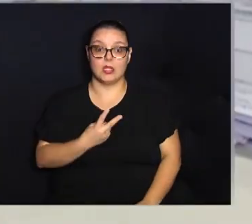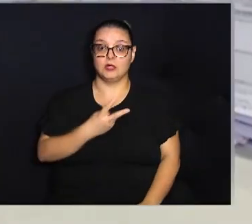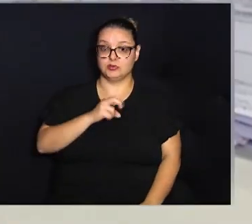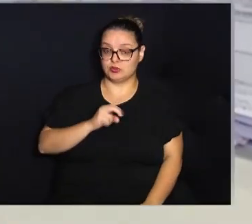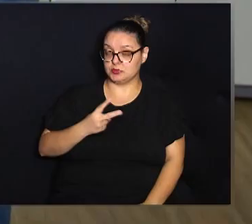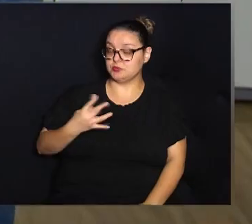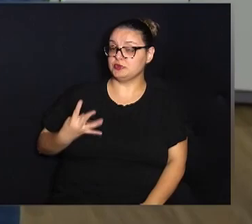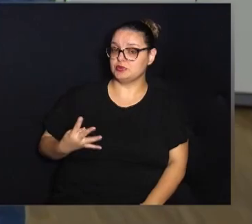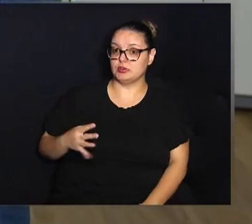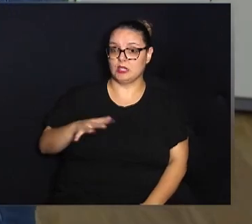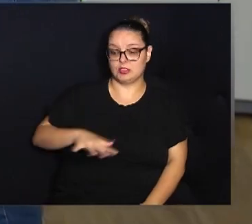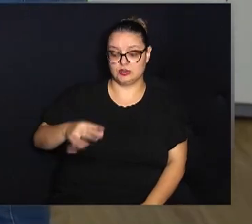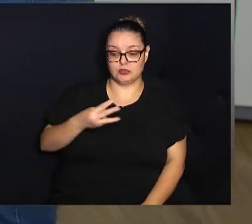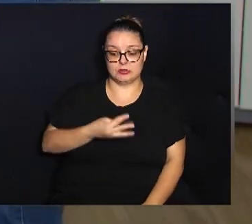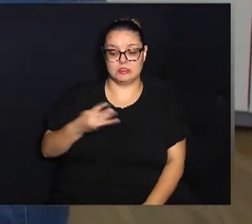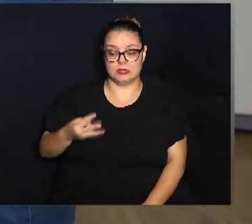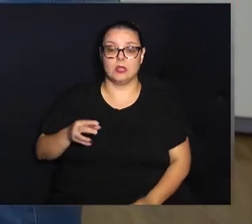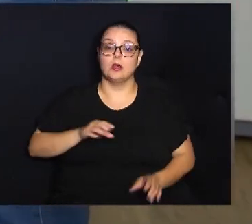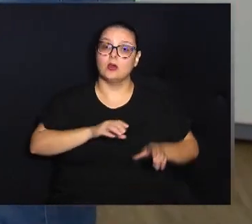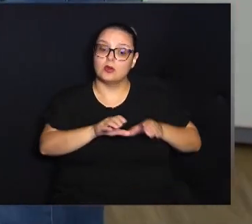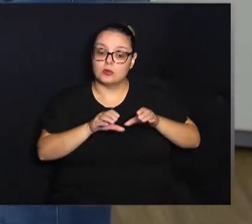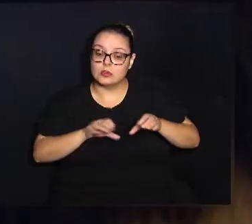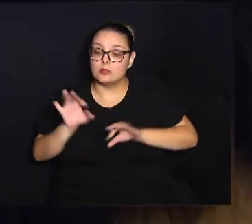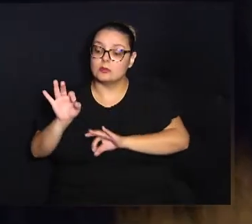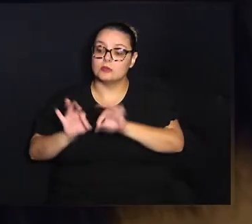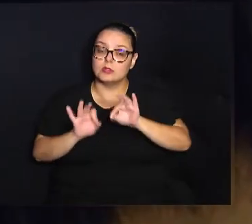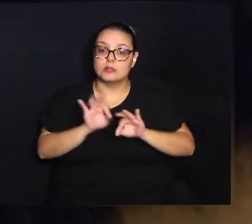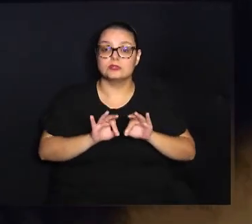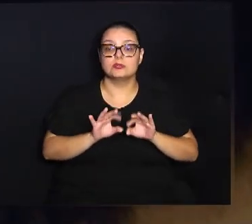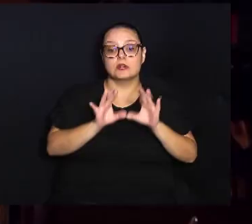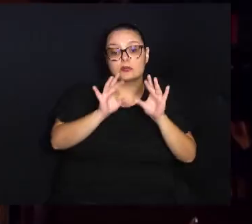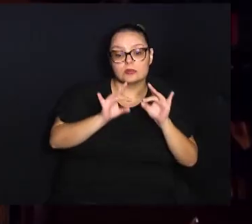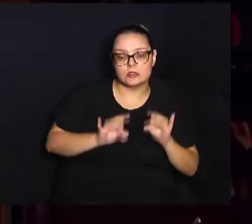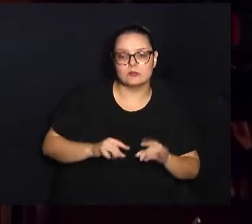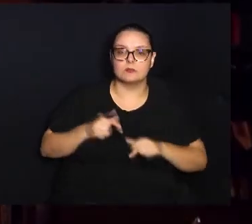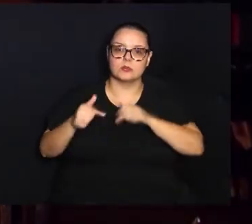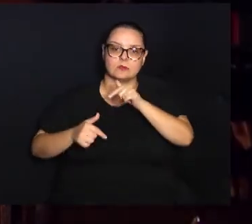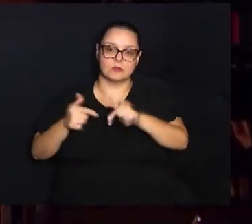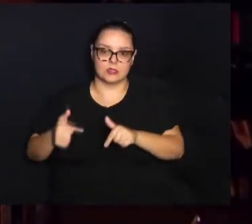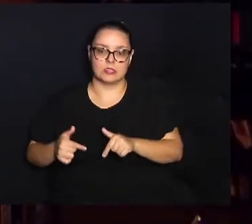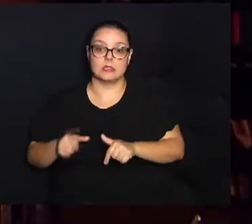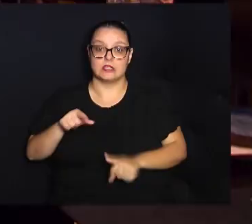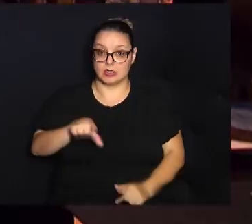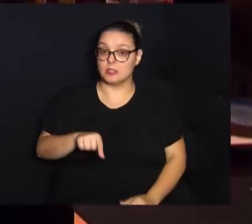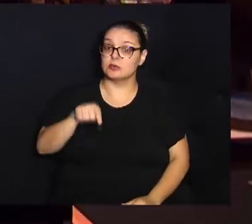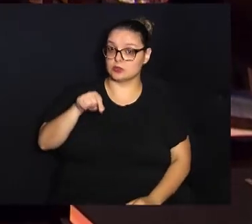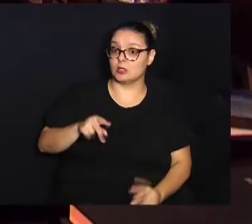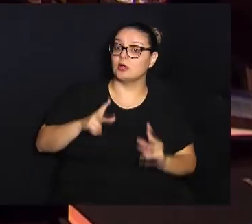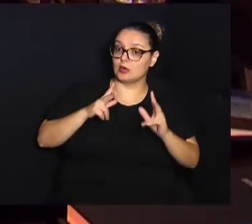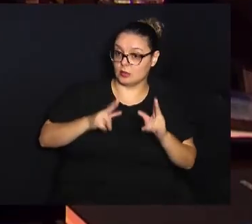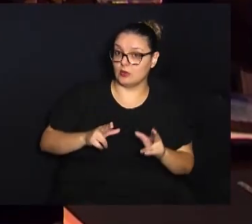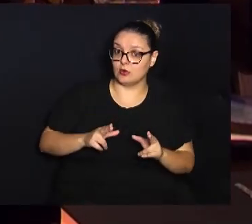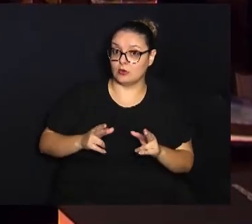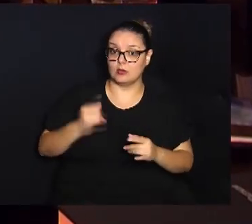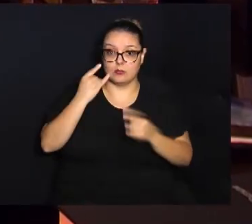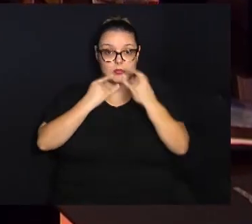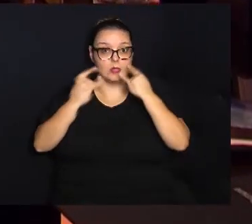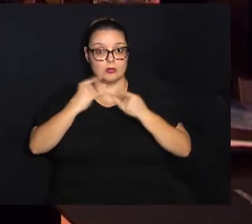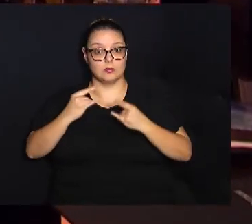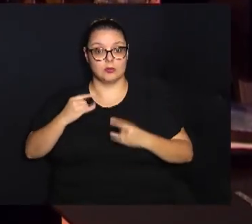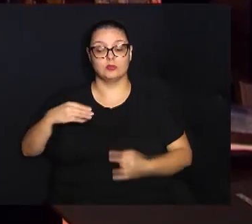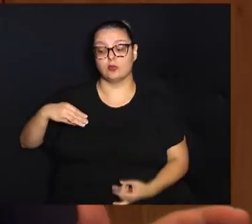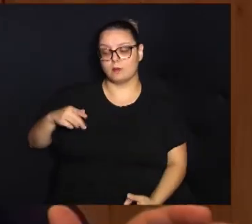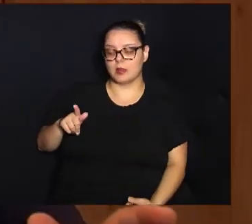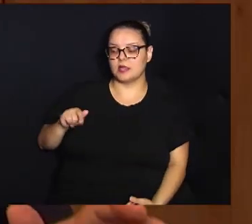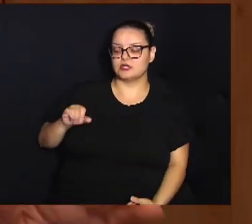Zona 33 coordena o planejamento e a organização dos trabalhos, e a escolha é de acordo com o interesse do magistrado